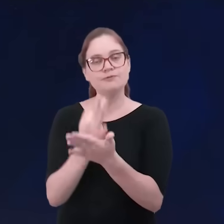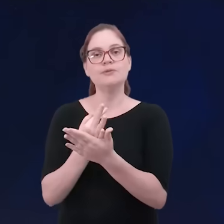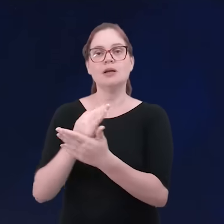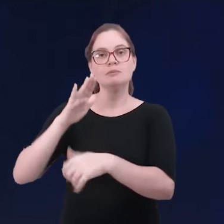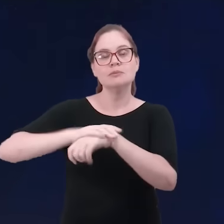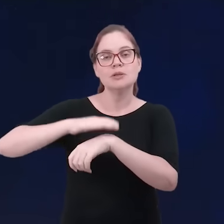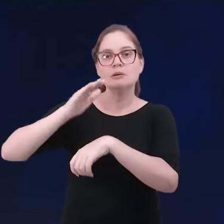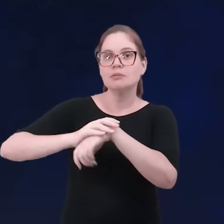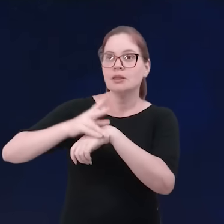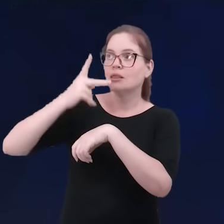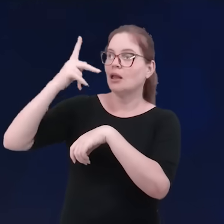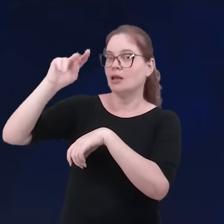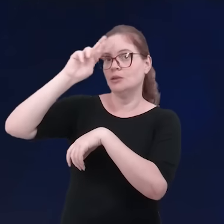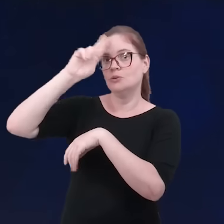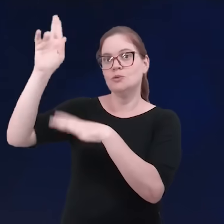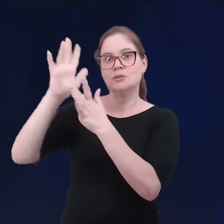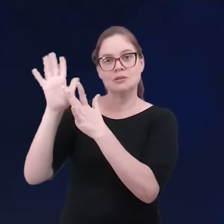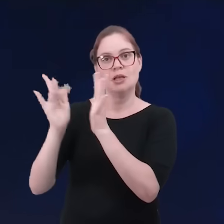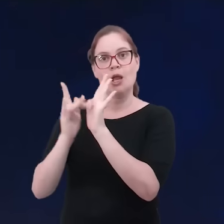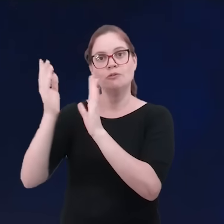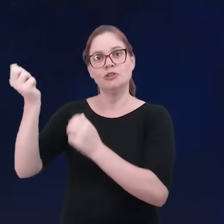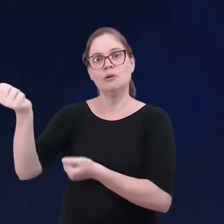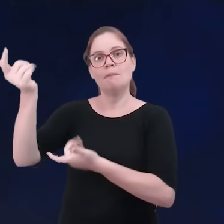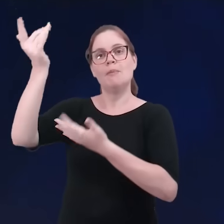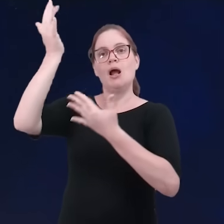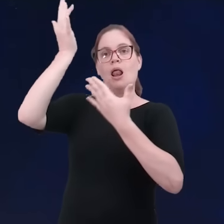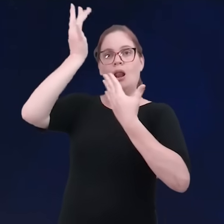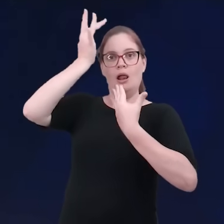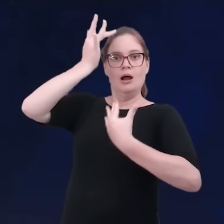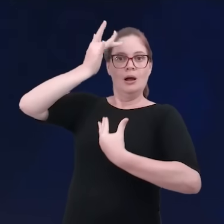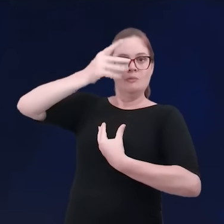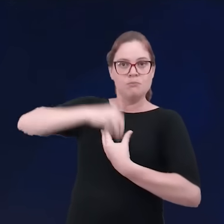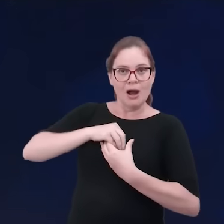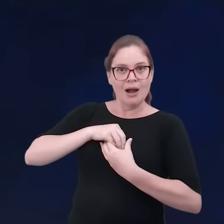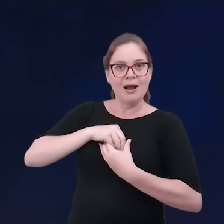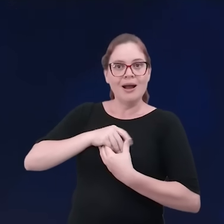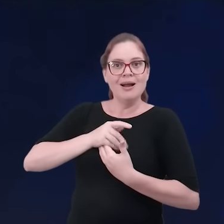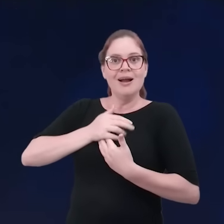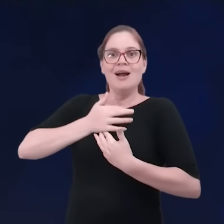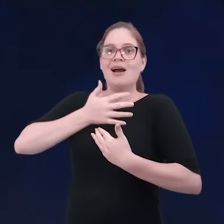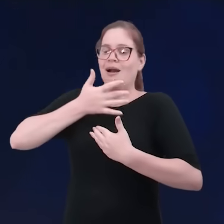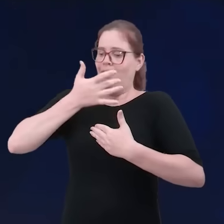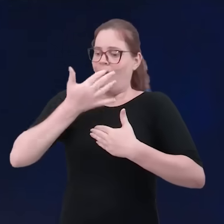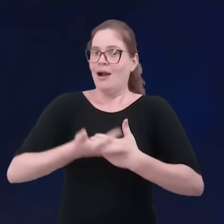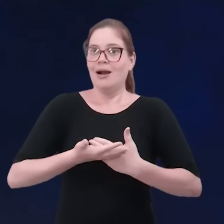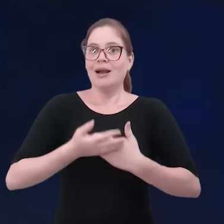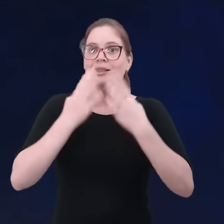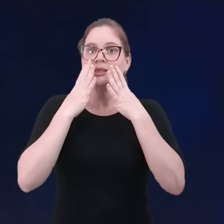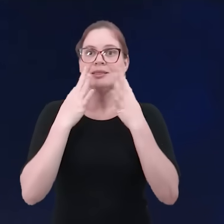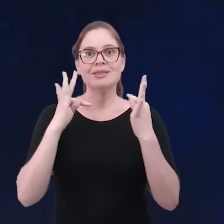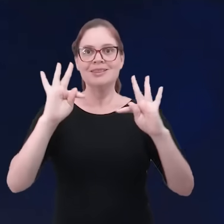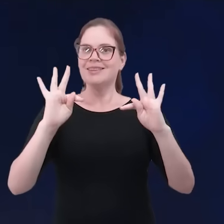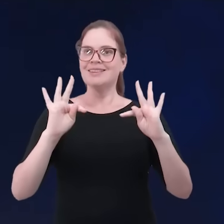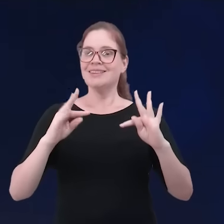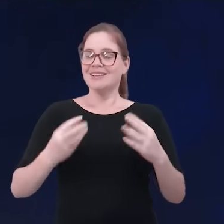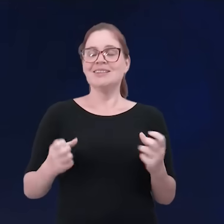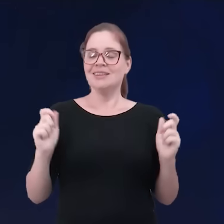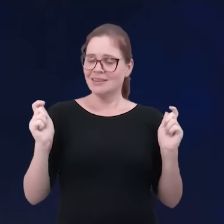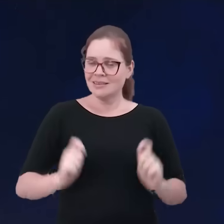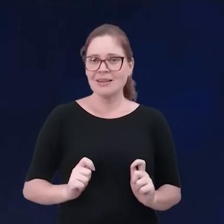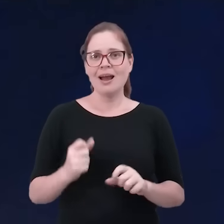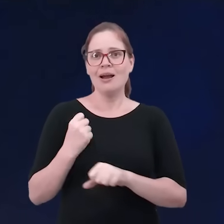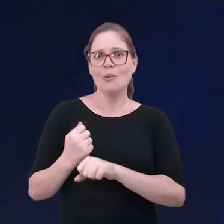veio da eternidade e entra na vida do homem, e o homem agora pode viver uma vida cheia de